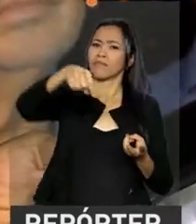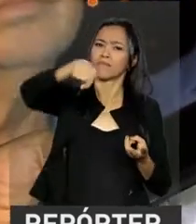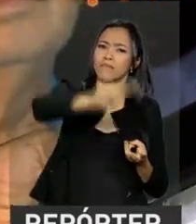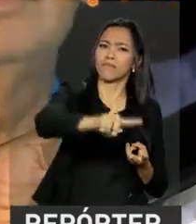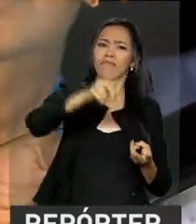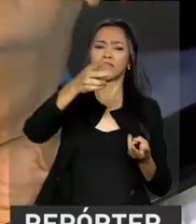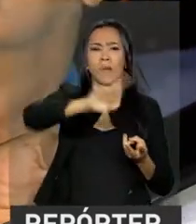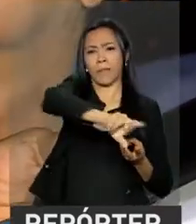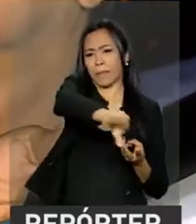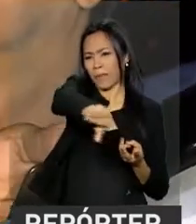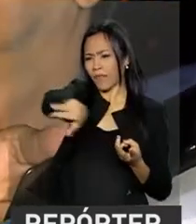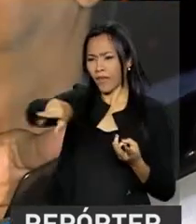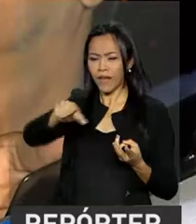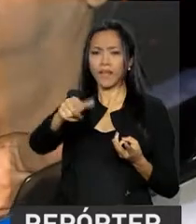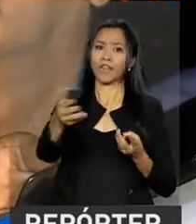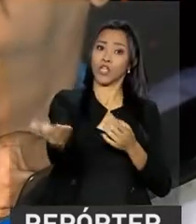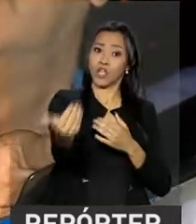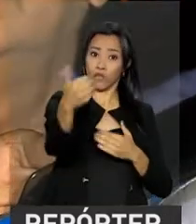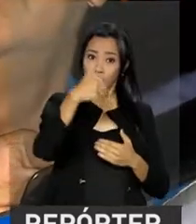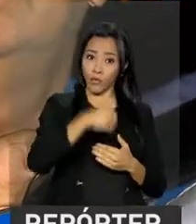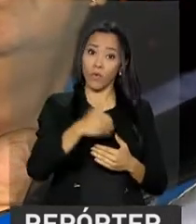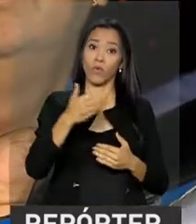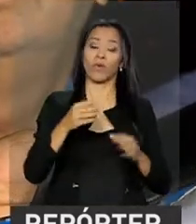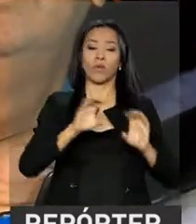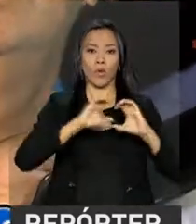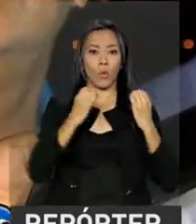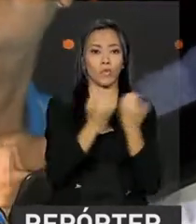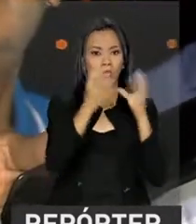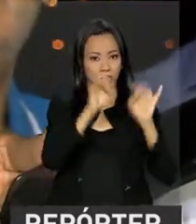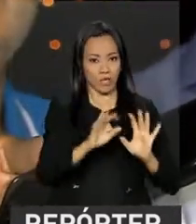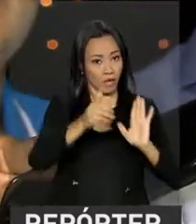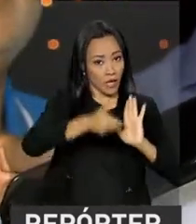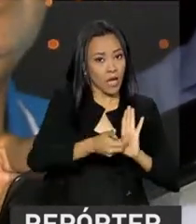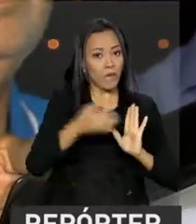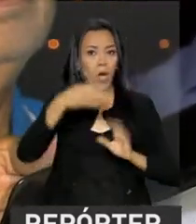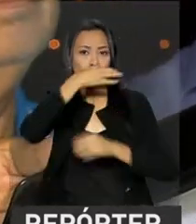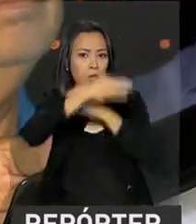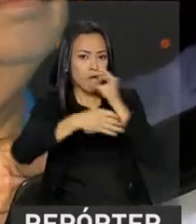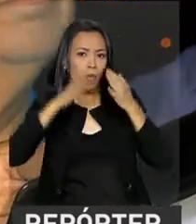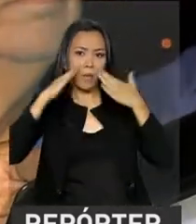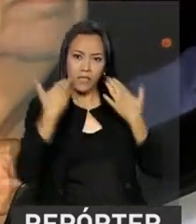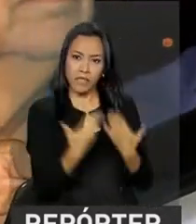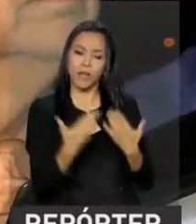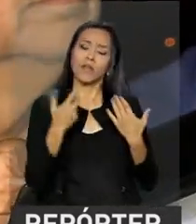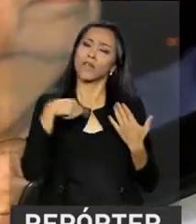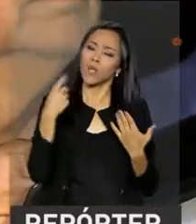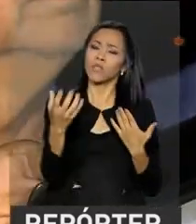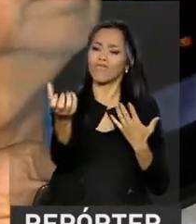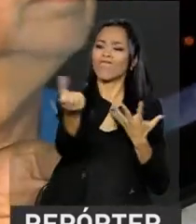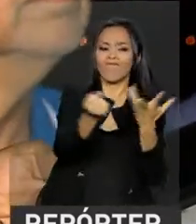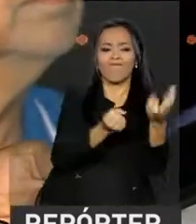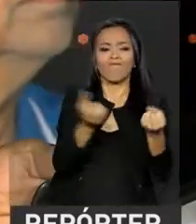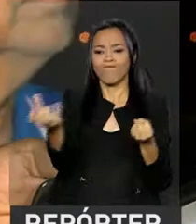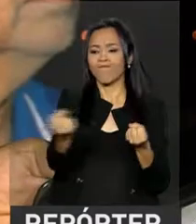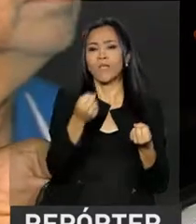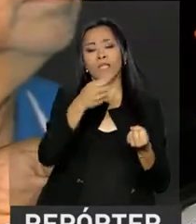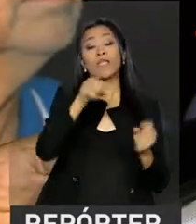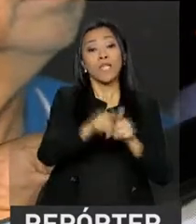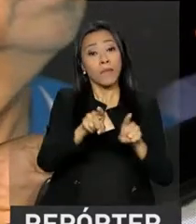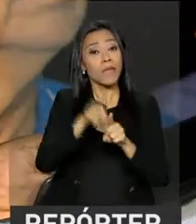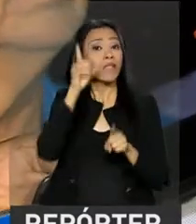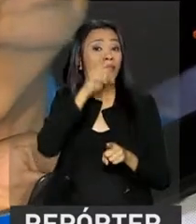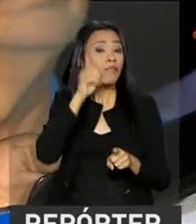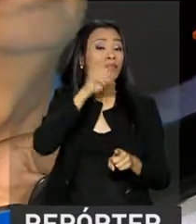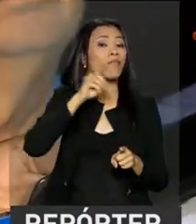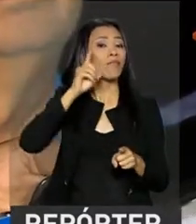foram à comissão mostrar seu ponto de vista e mesmo quando absorvemos a opinião de muitos parlamentares que trouxeram na